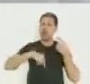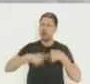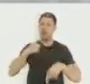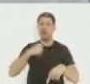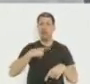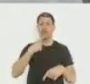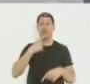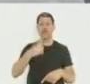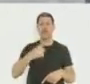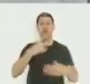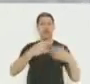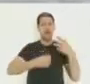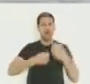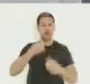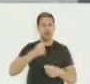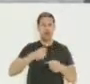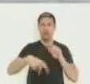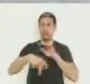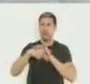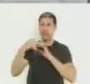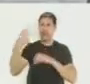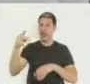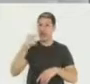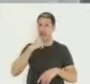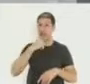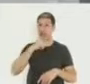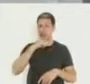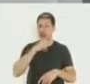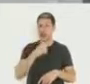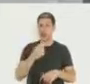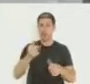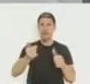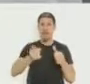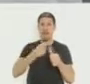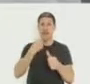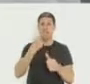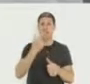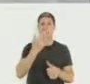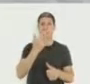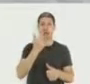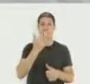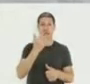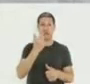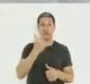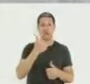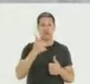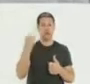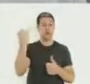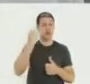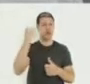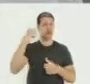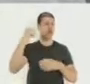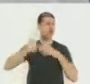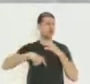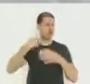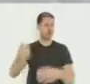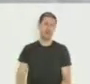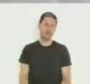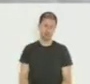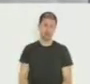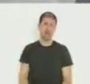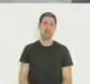alimento funcional do mundo primeiro alimento funcional do mundo e mais de fundamental